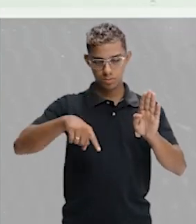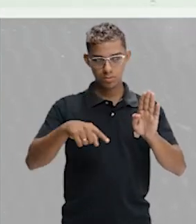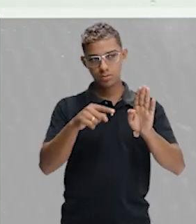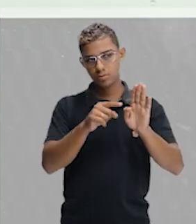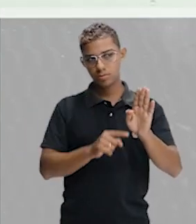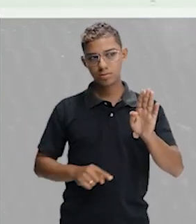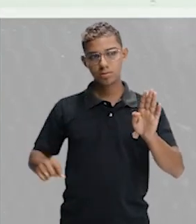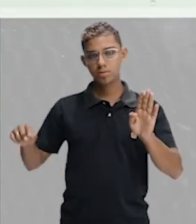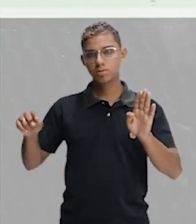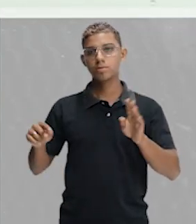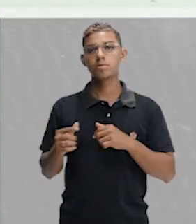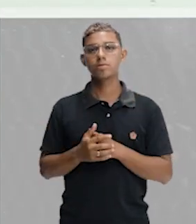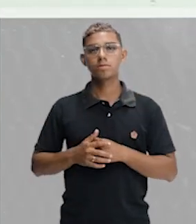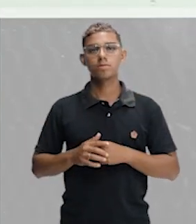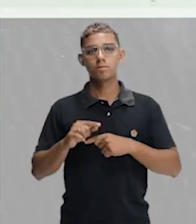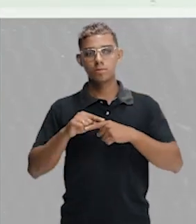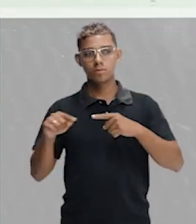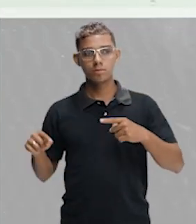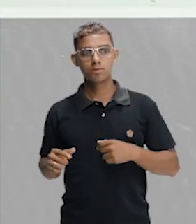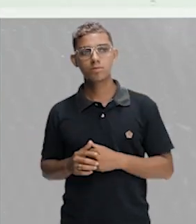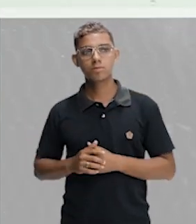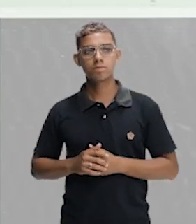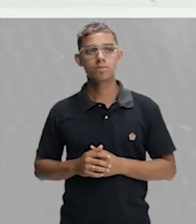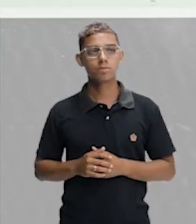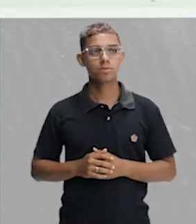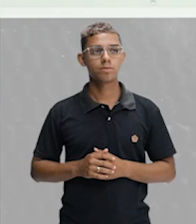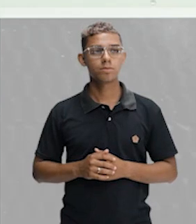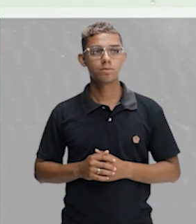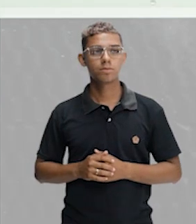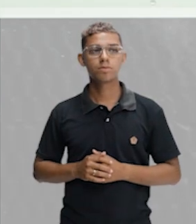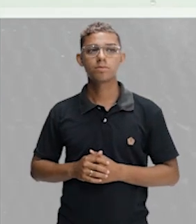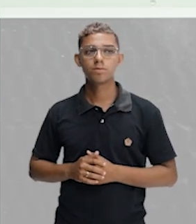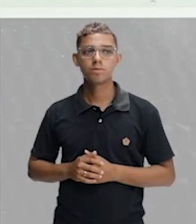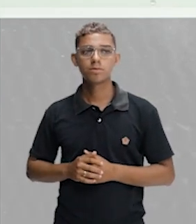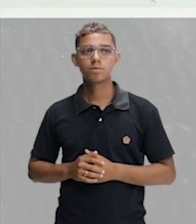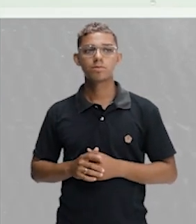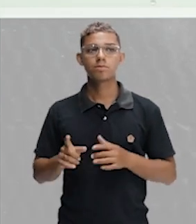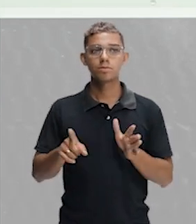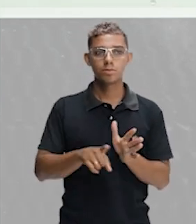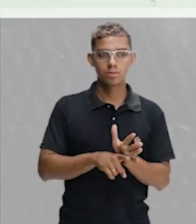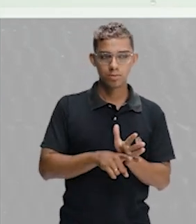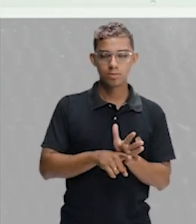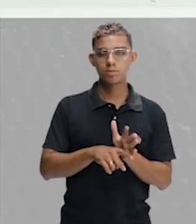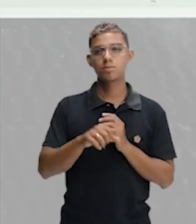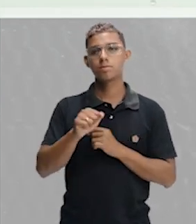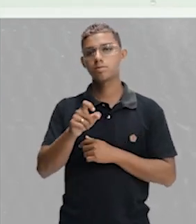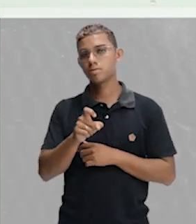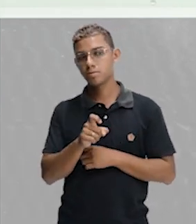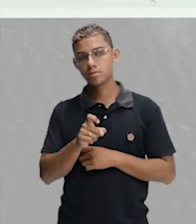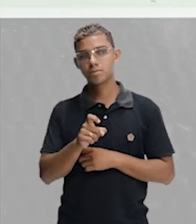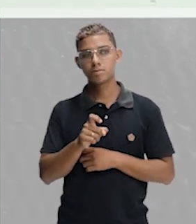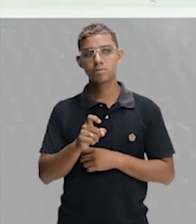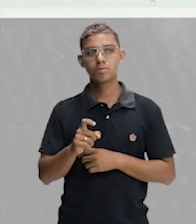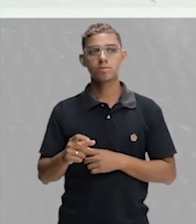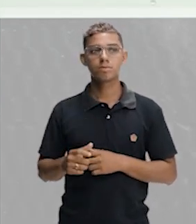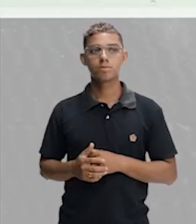vai ser igual a menos a x dividido por B